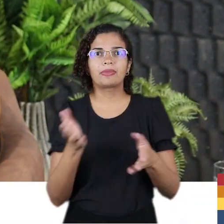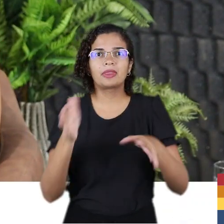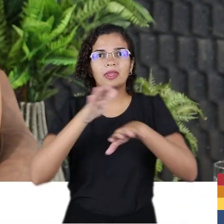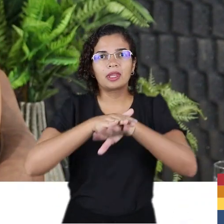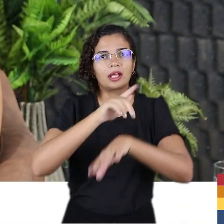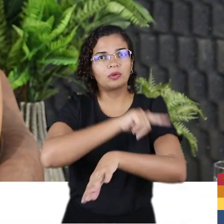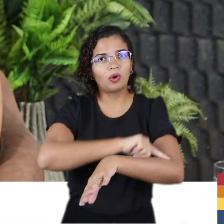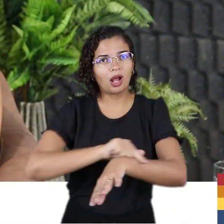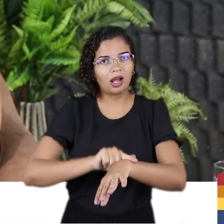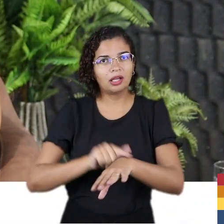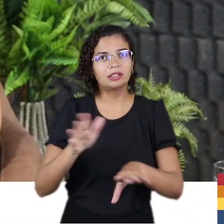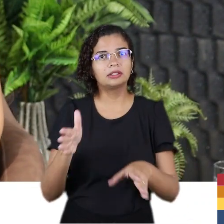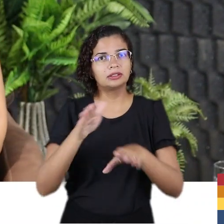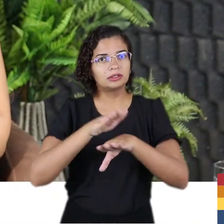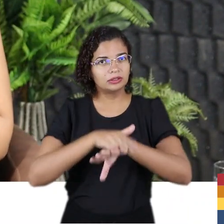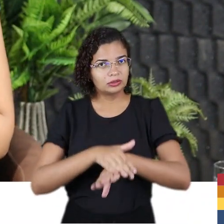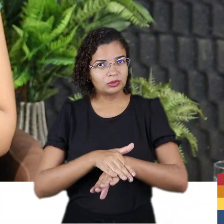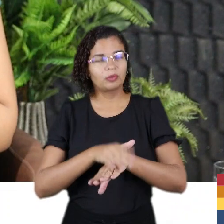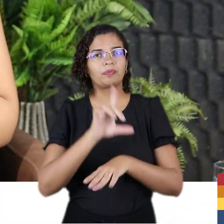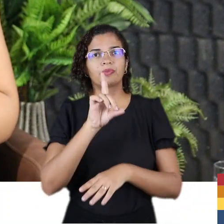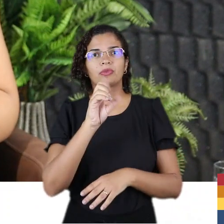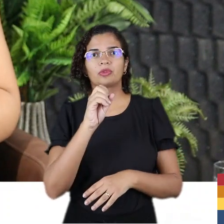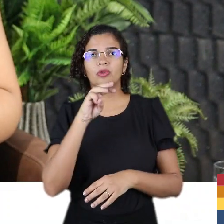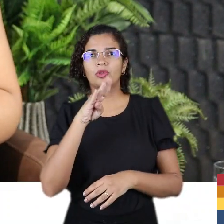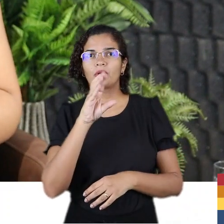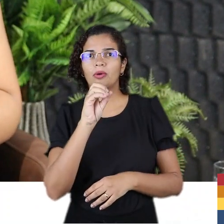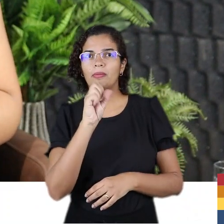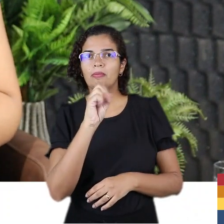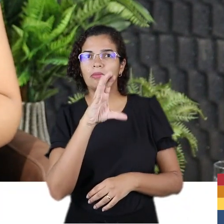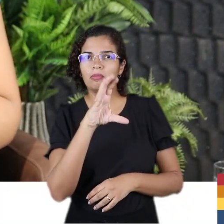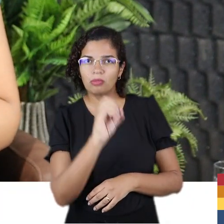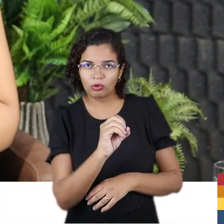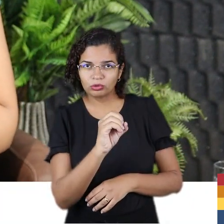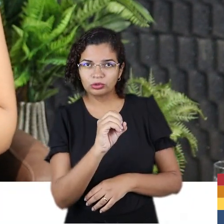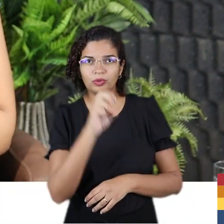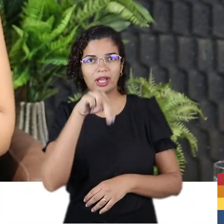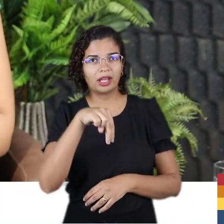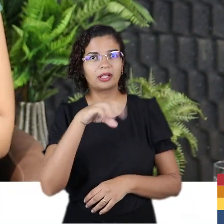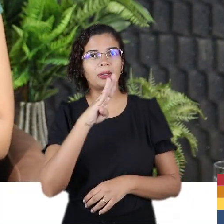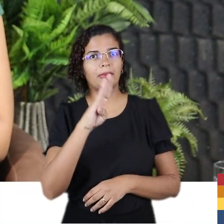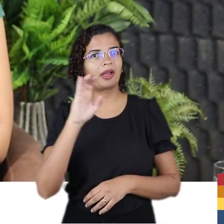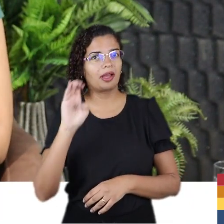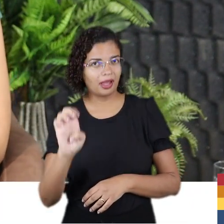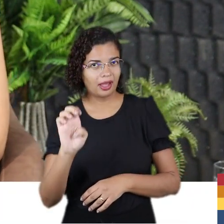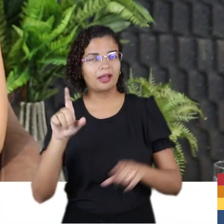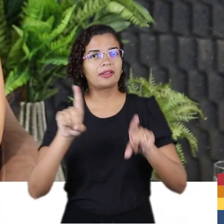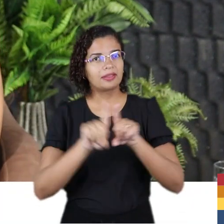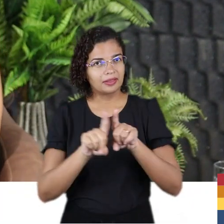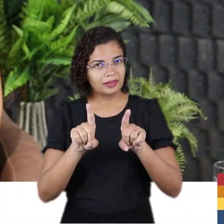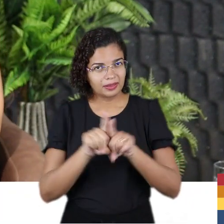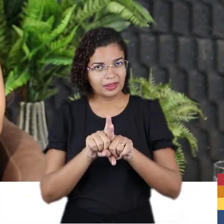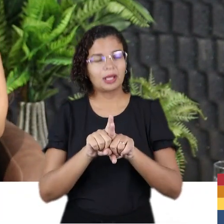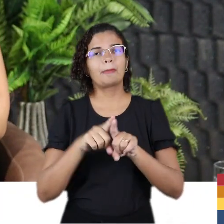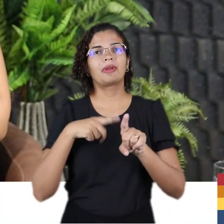Superior, Dom Bosco, IMB, nem isso professora? Em gestão educacional pelo IBMEP,